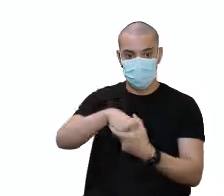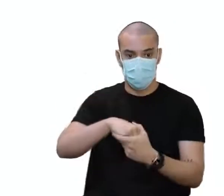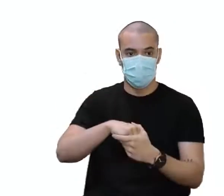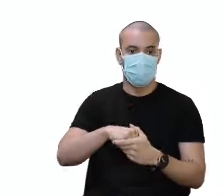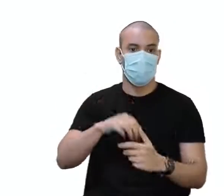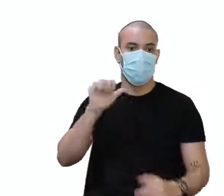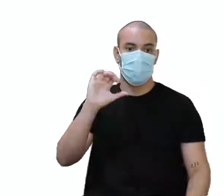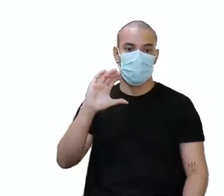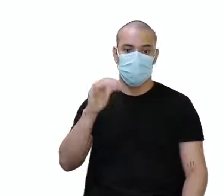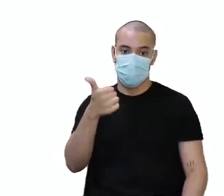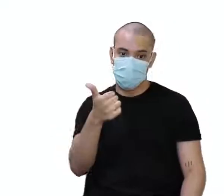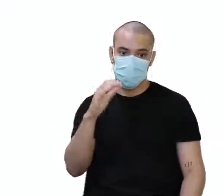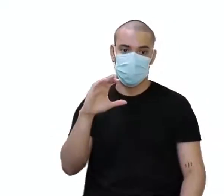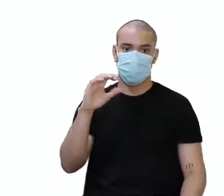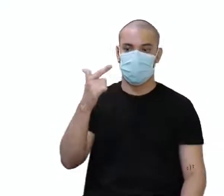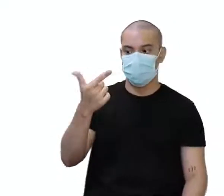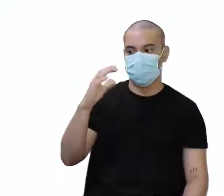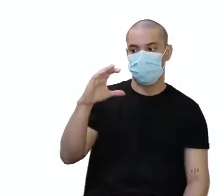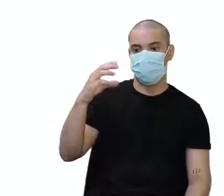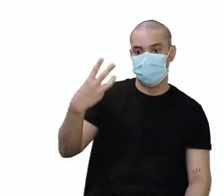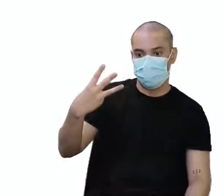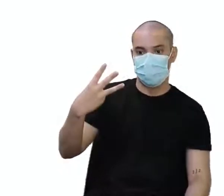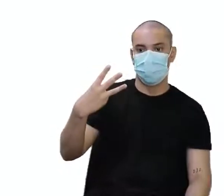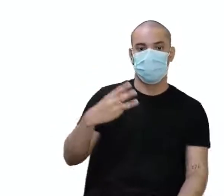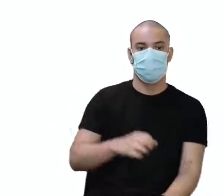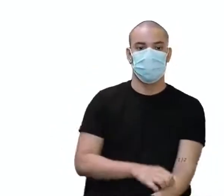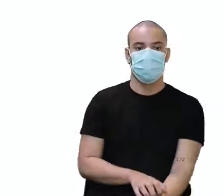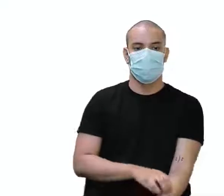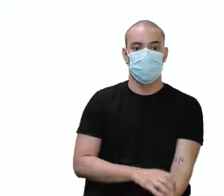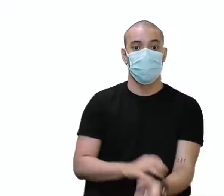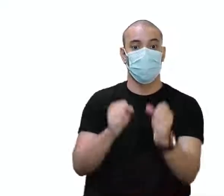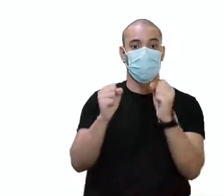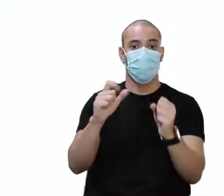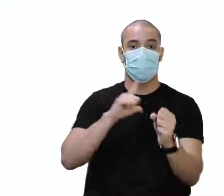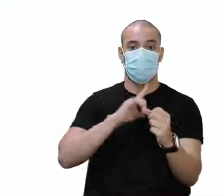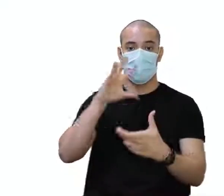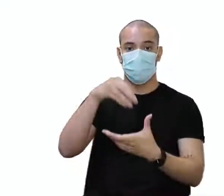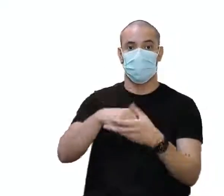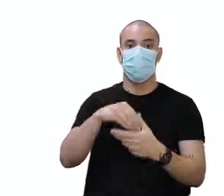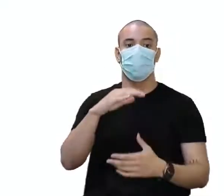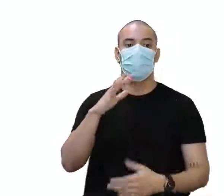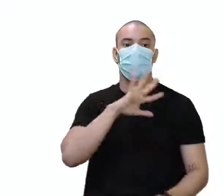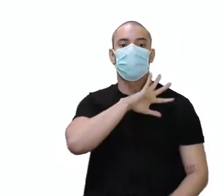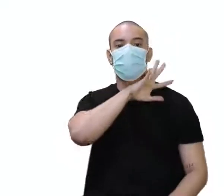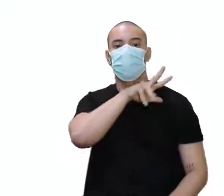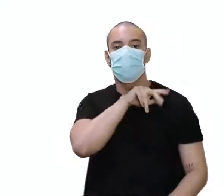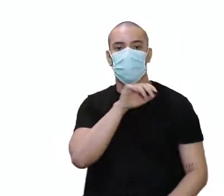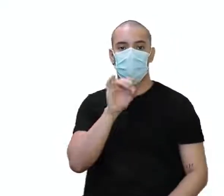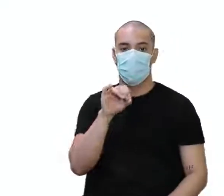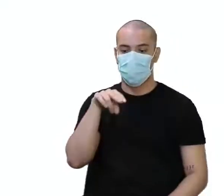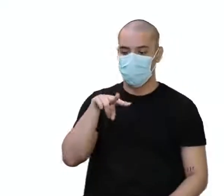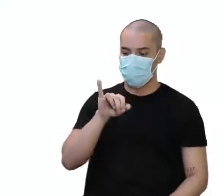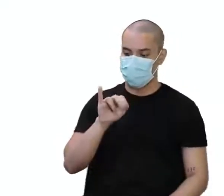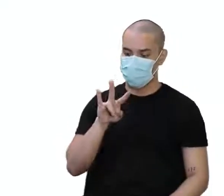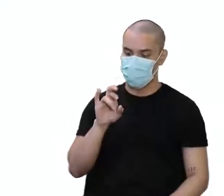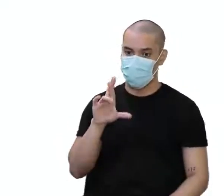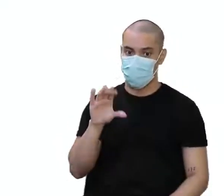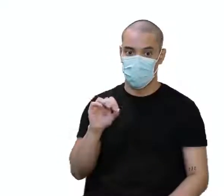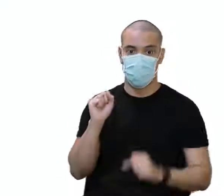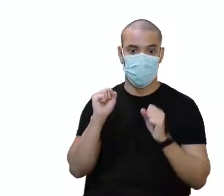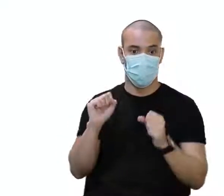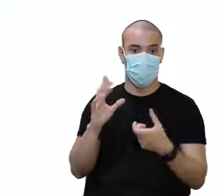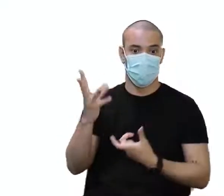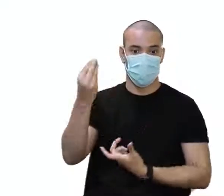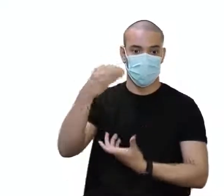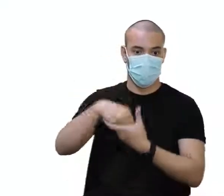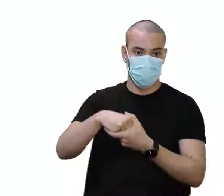segunda, terceira ou quarta ordem, você pode ter um animal onívoro. E este, sendo onívoro, ele pode estar aqui